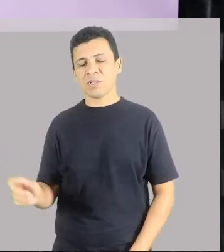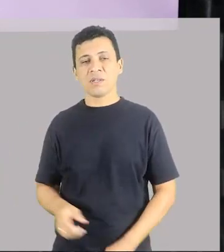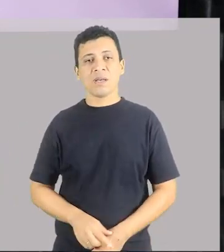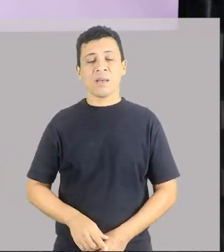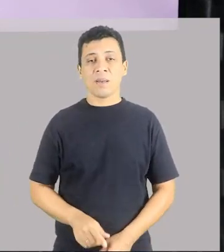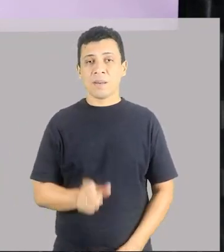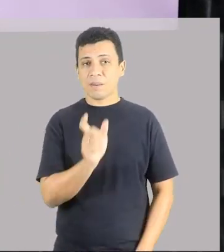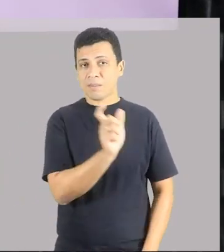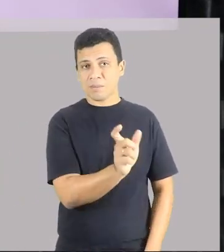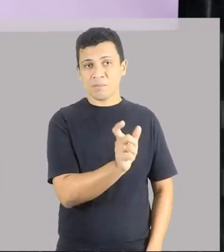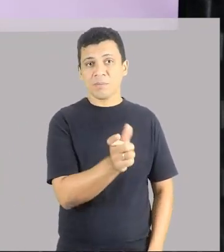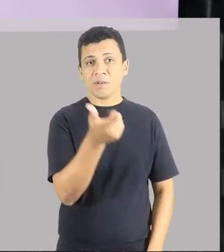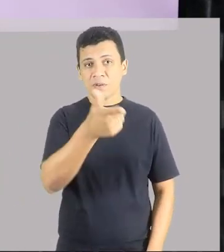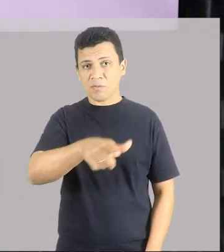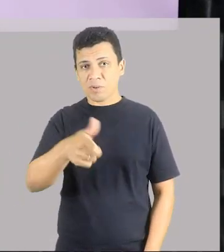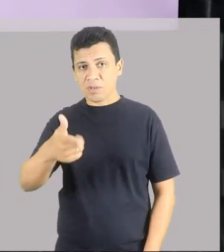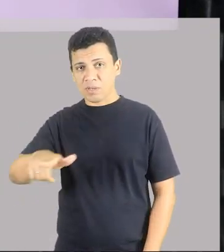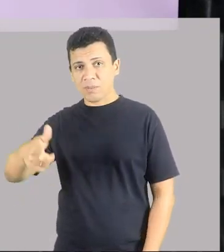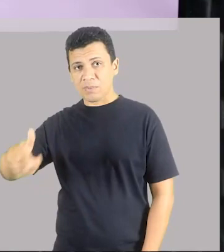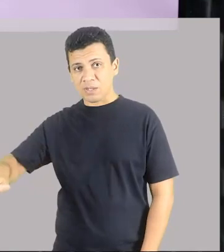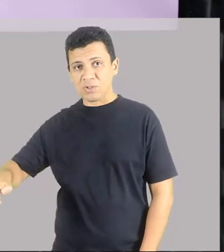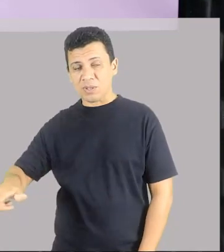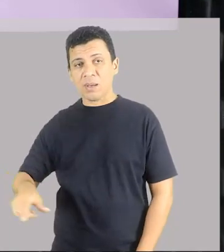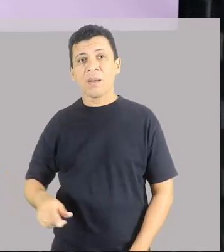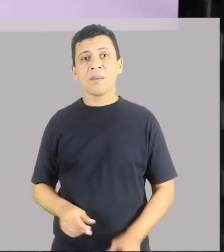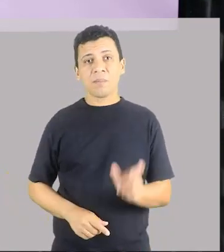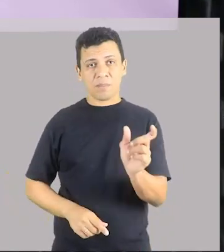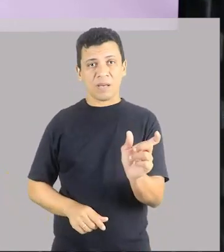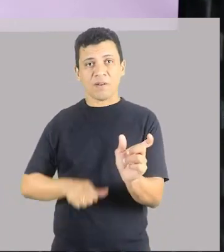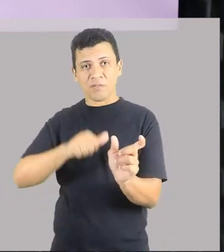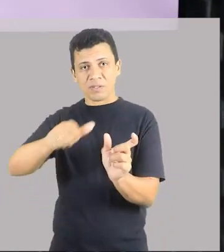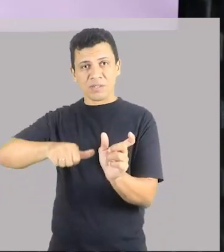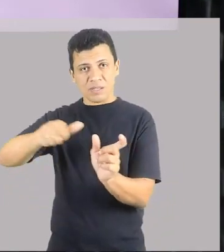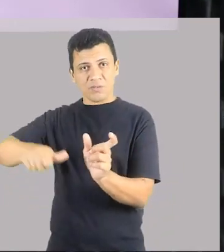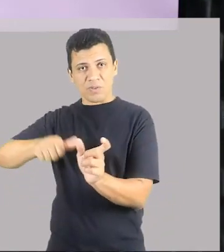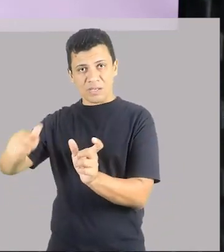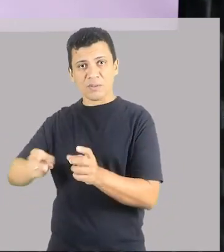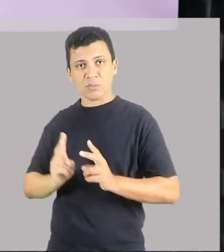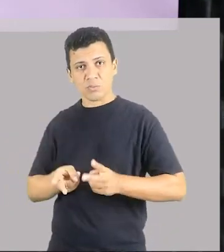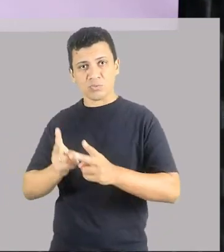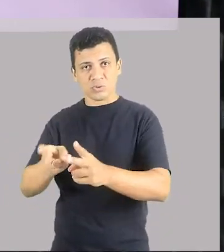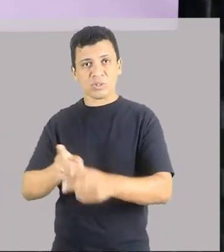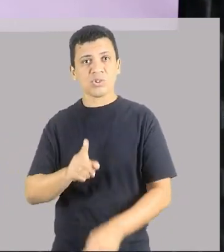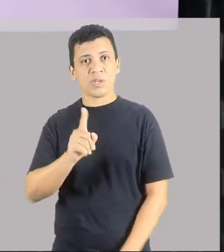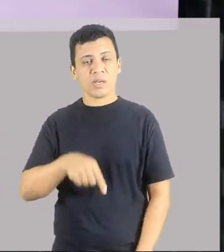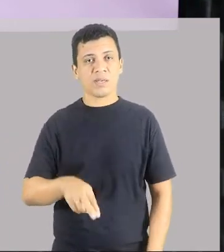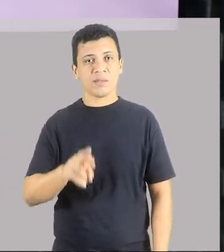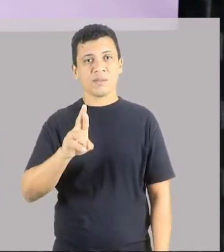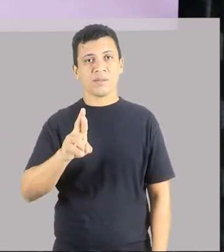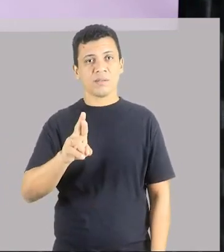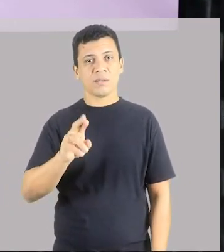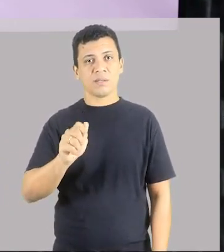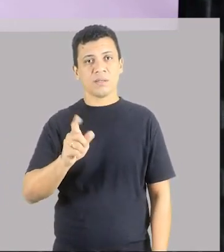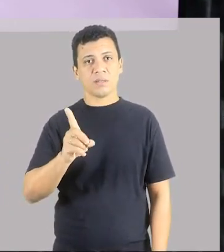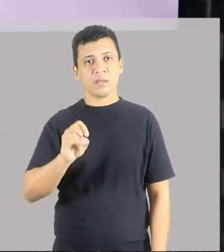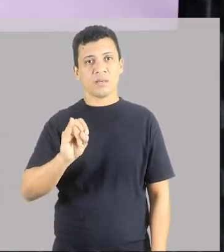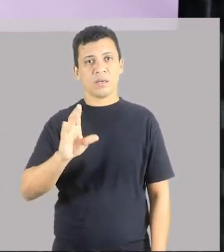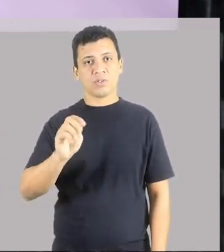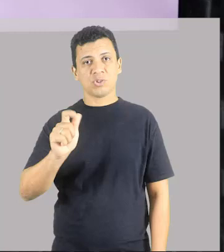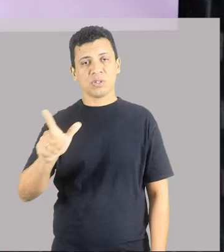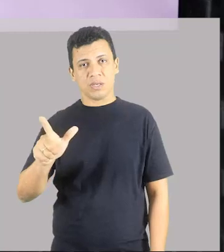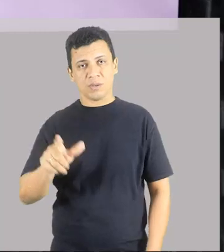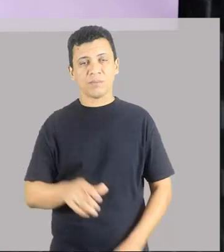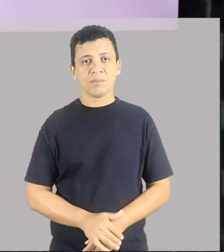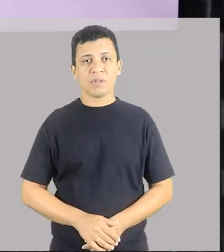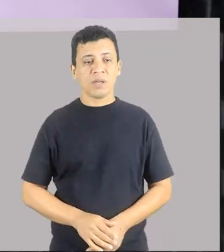se repete nas palavras derivadas que se mantém constante ela é o radical então reconhecer por exemplo o